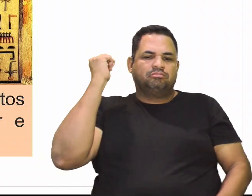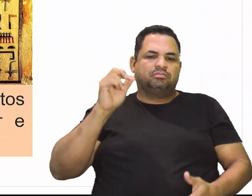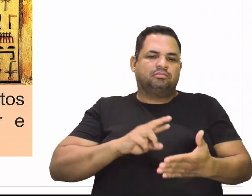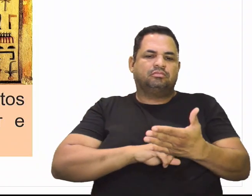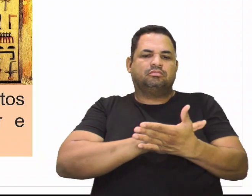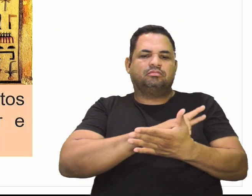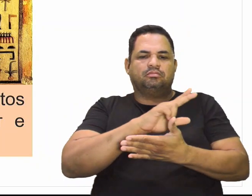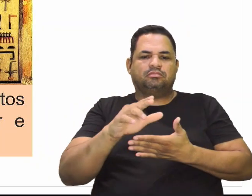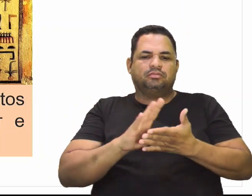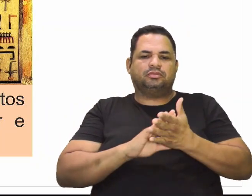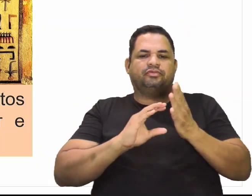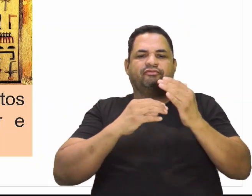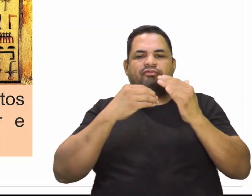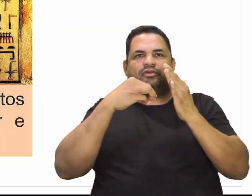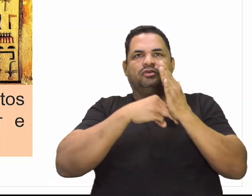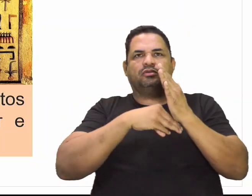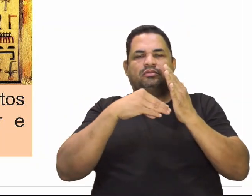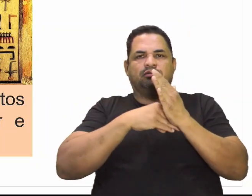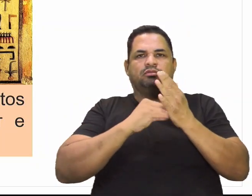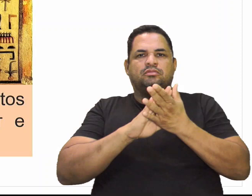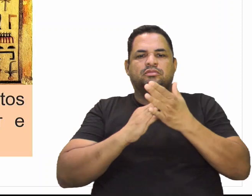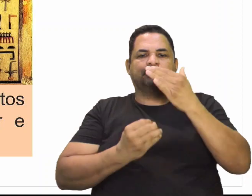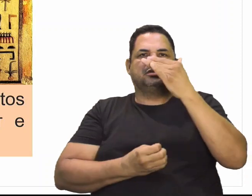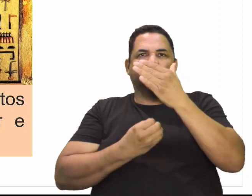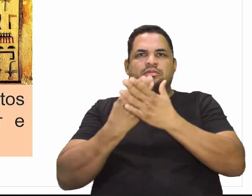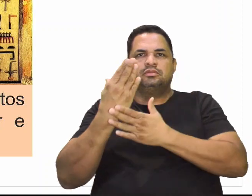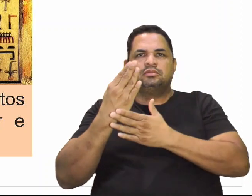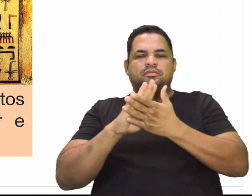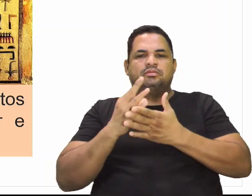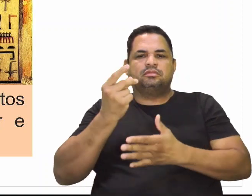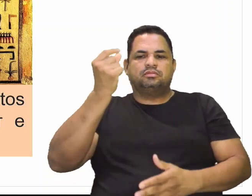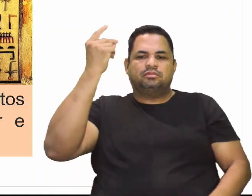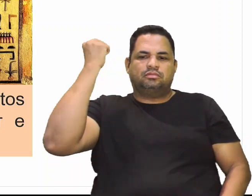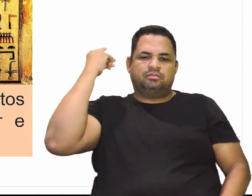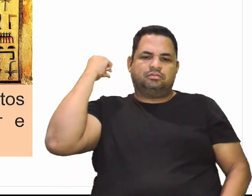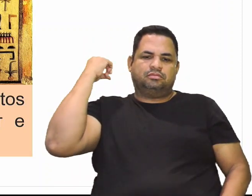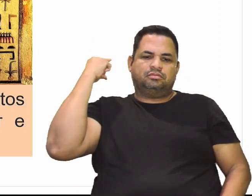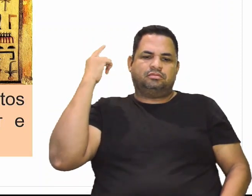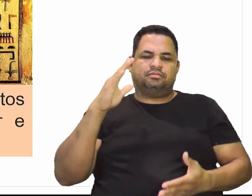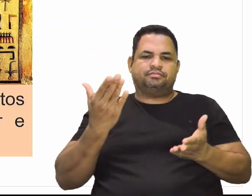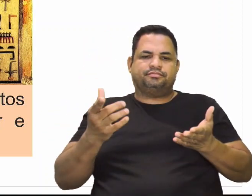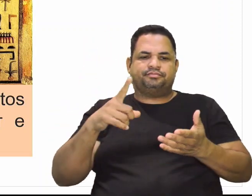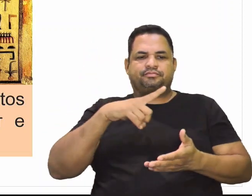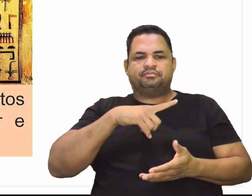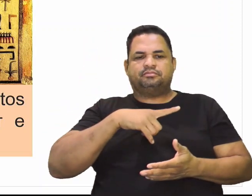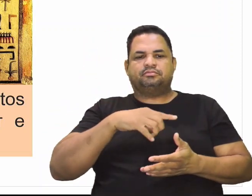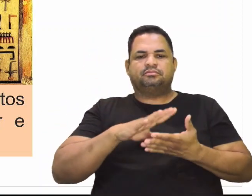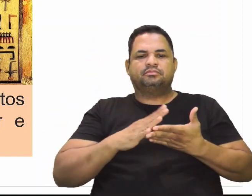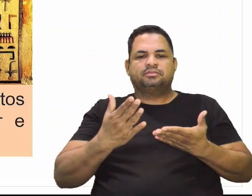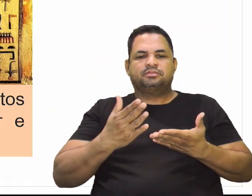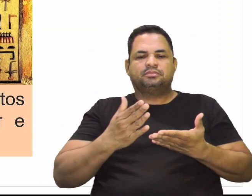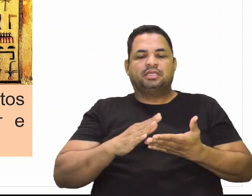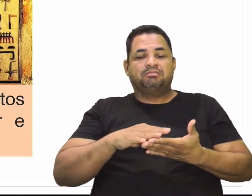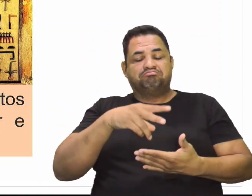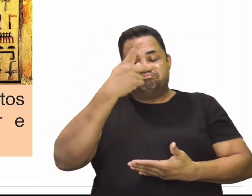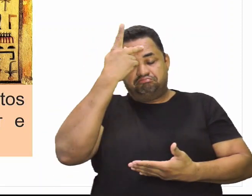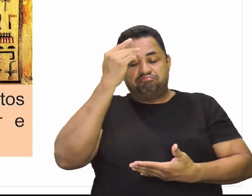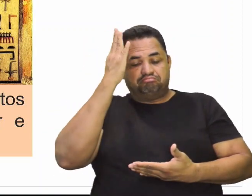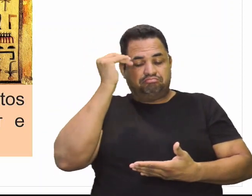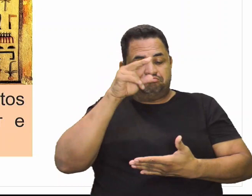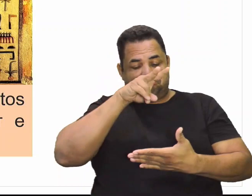vários códigos que foram criados no passado. E hoje, claro, ainda tem gente que sabe ler esse tipo de